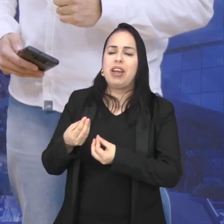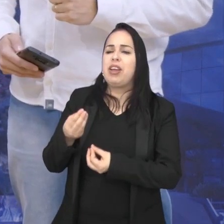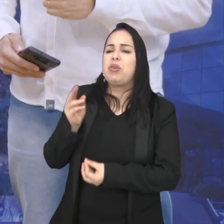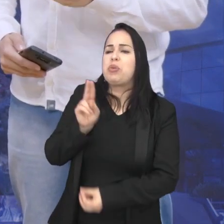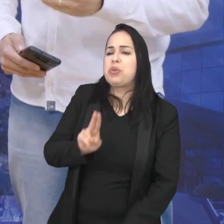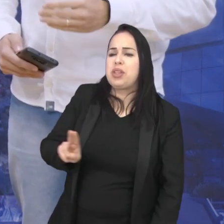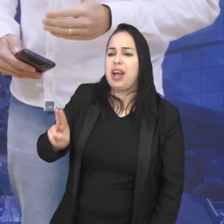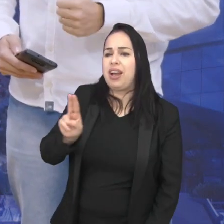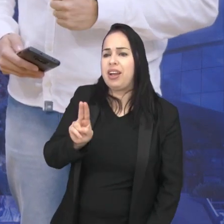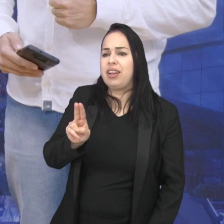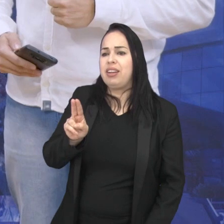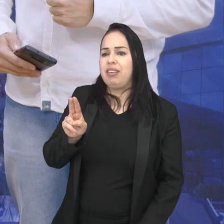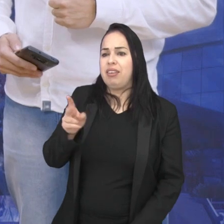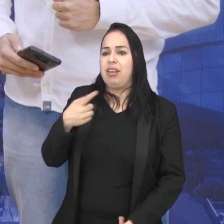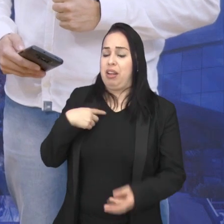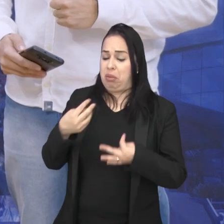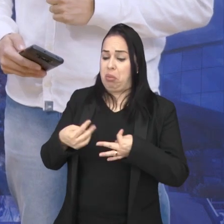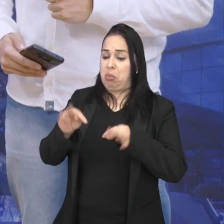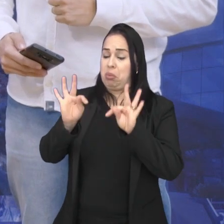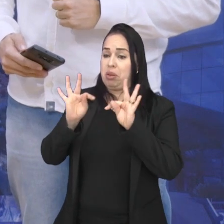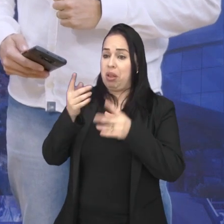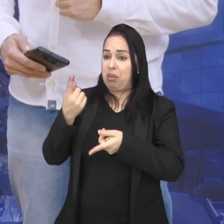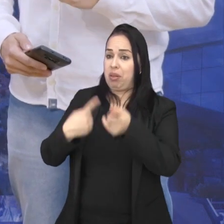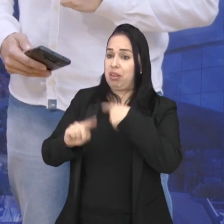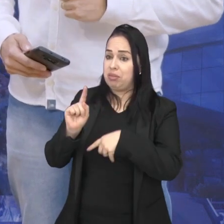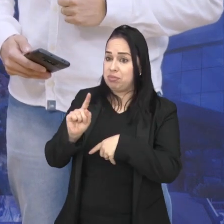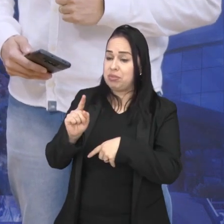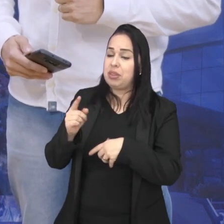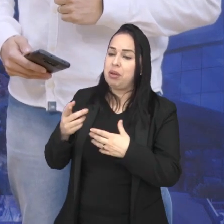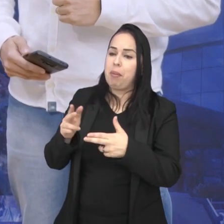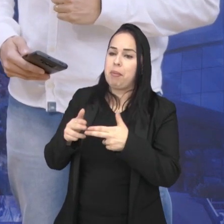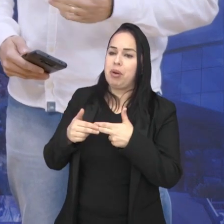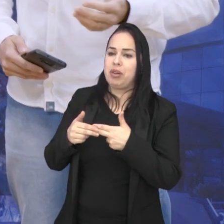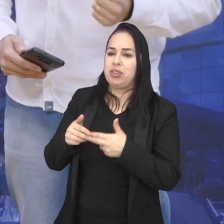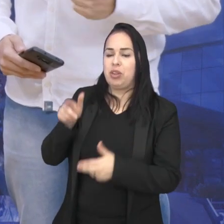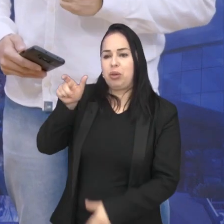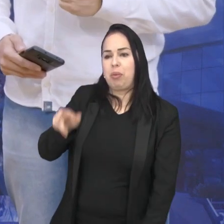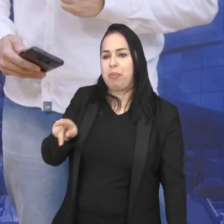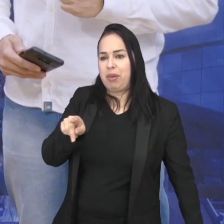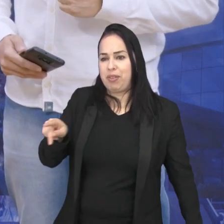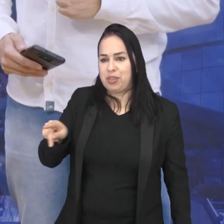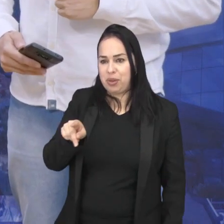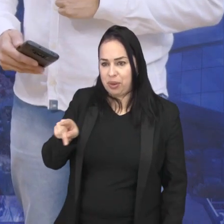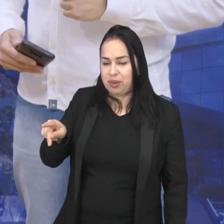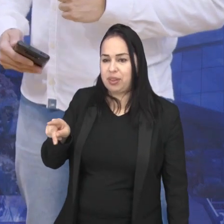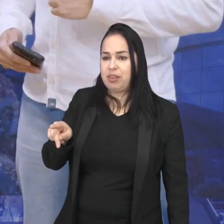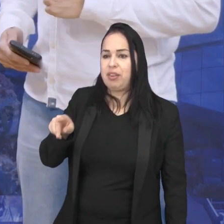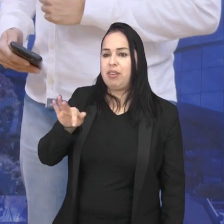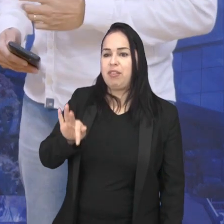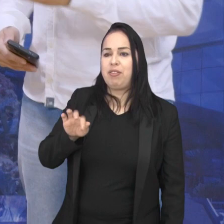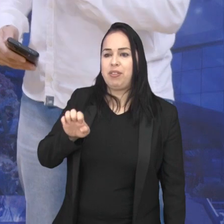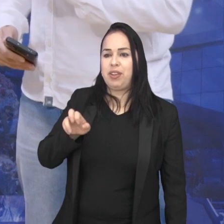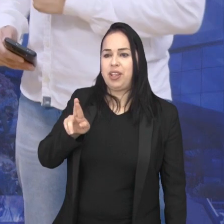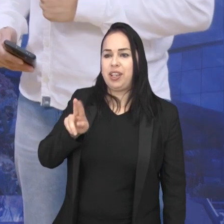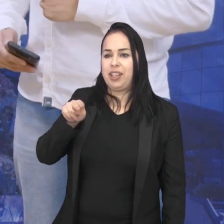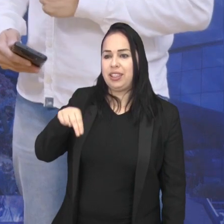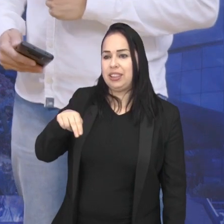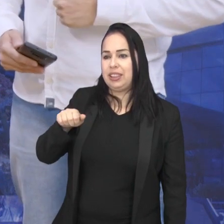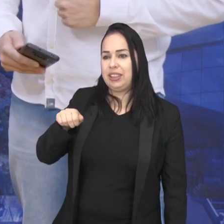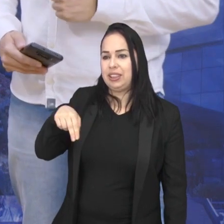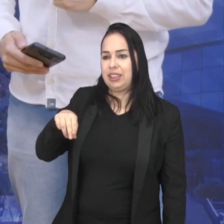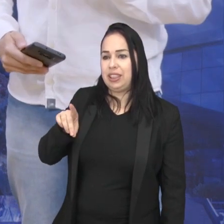usar esse avanço tecnológico no nosso dia a dia. E por isso eu estou aqui com o professor doutor Fernando Moreira, que é